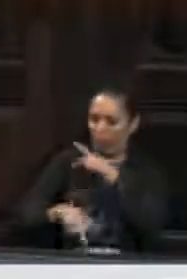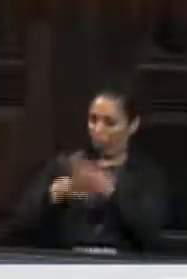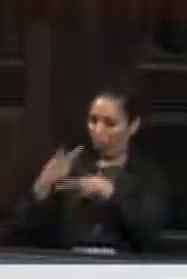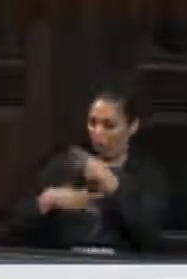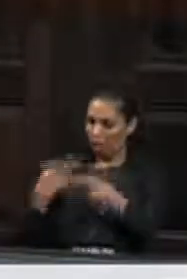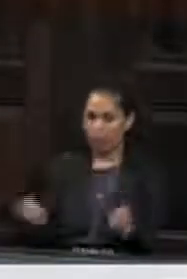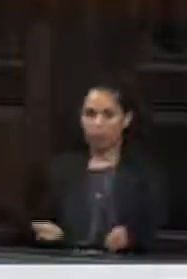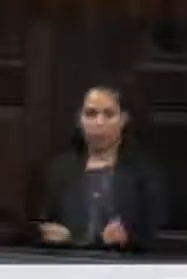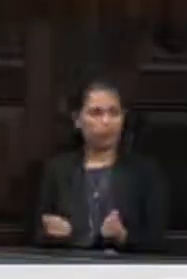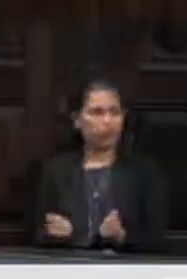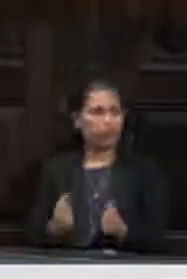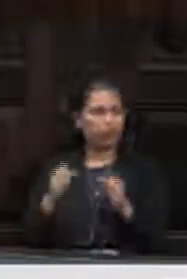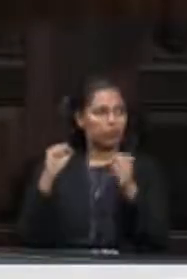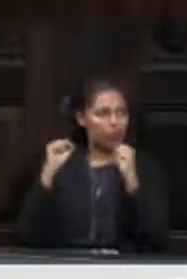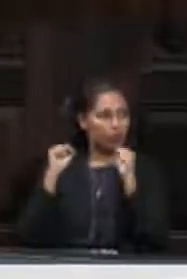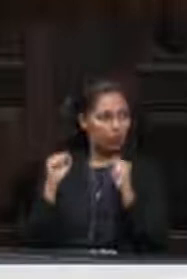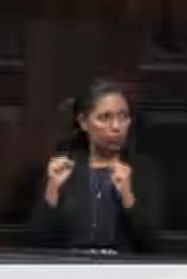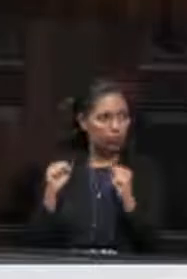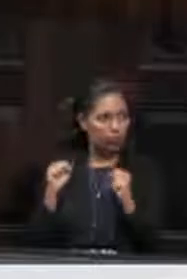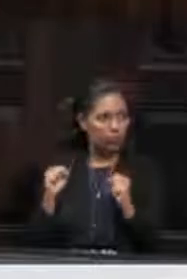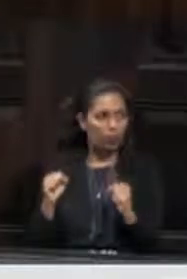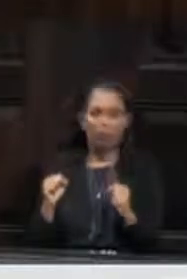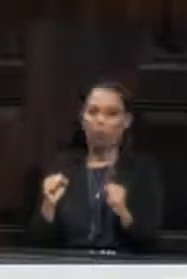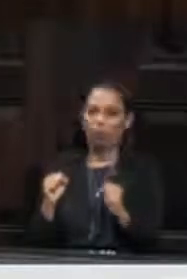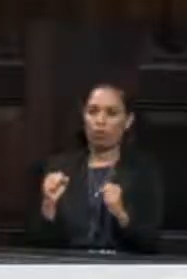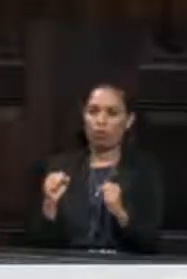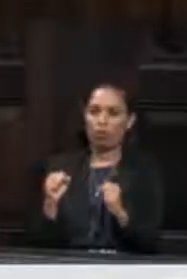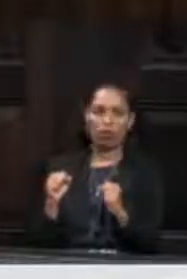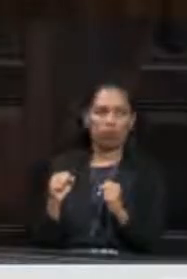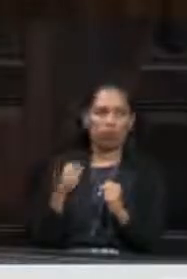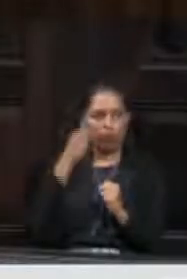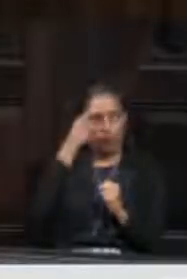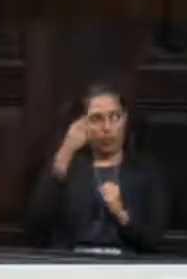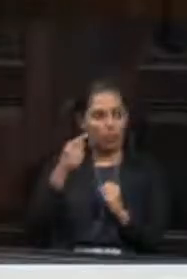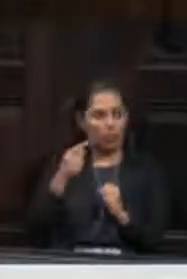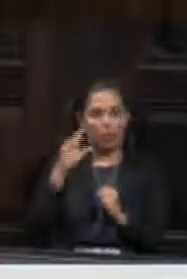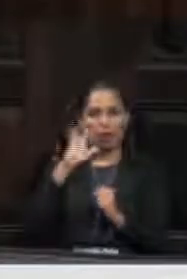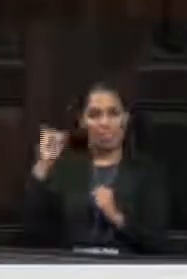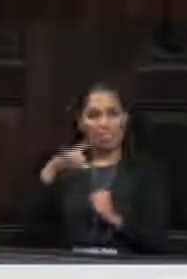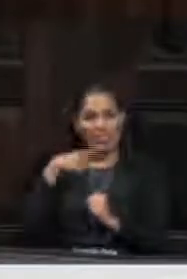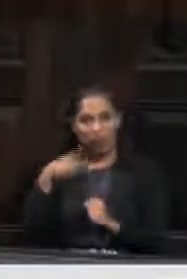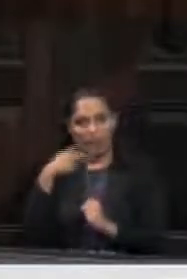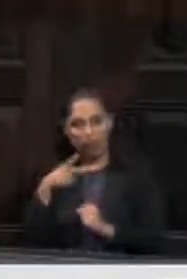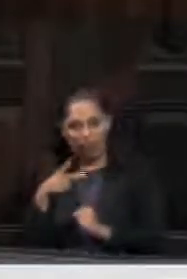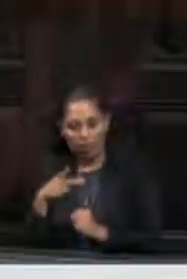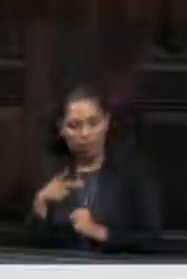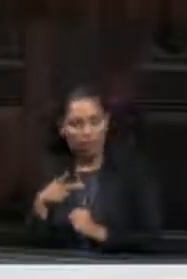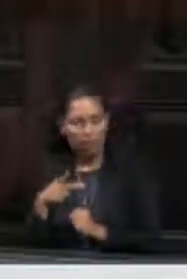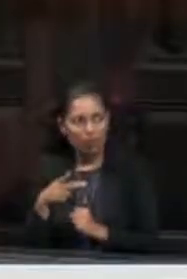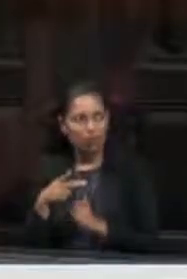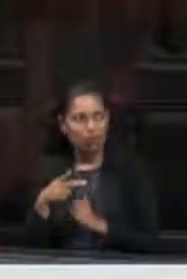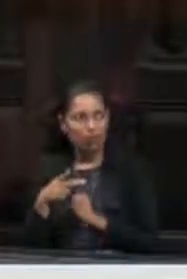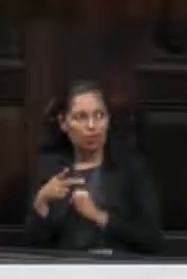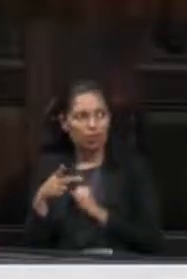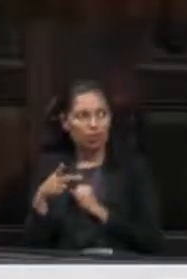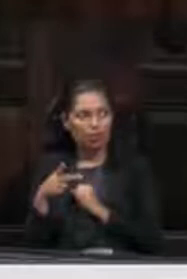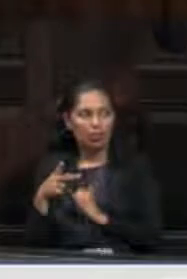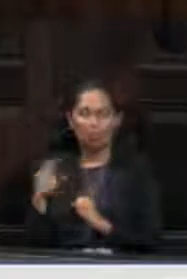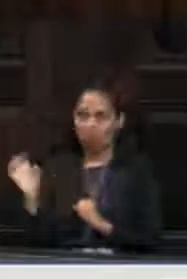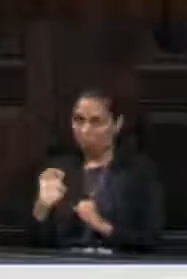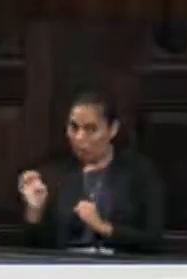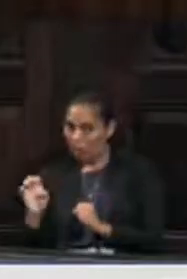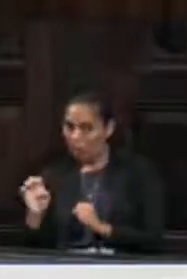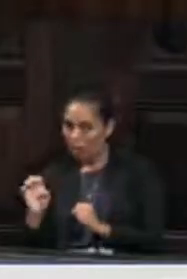comentários, você pode se posicionar, mas quando chega nessa hora, eles estão querendo